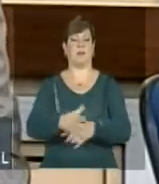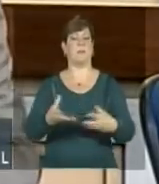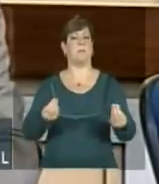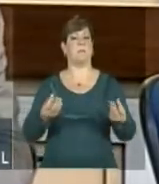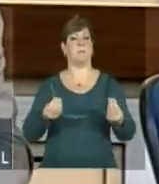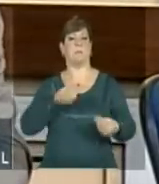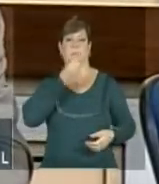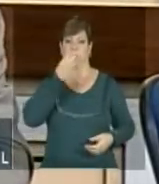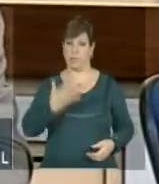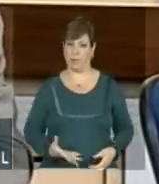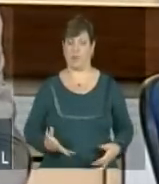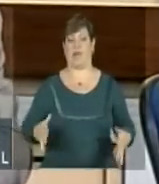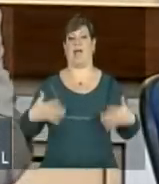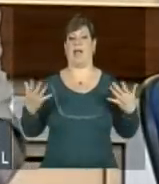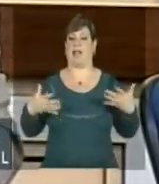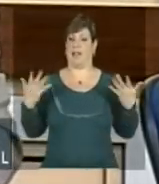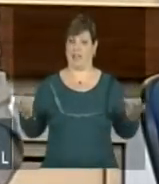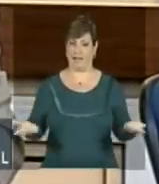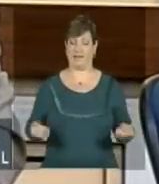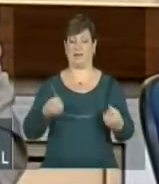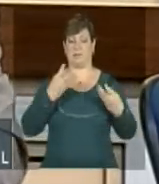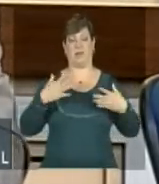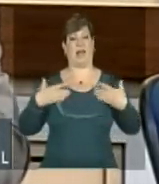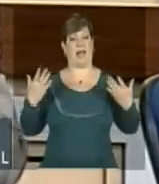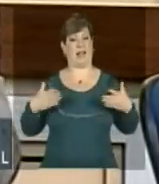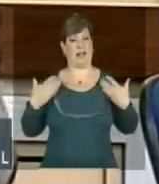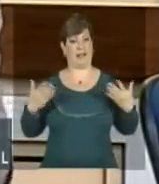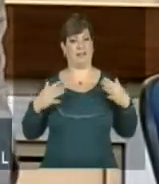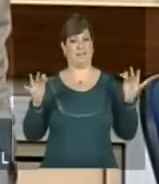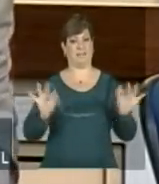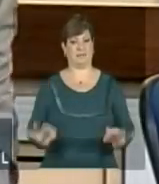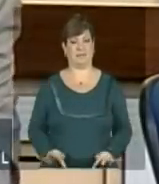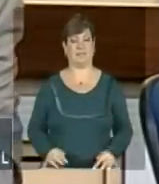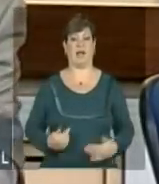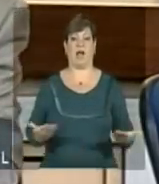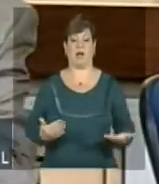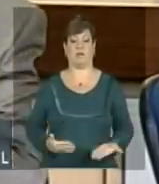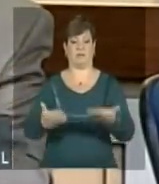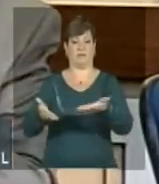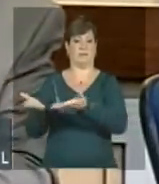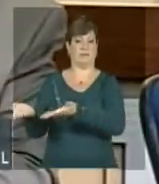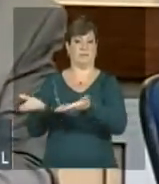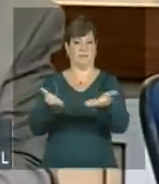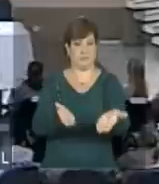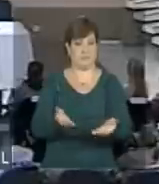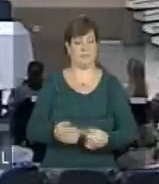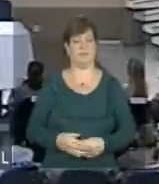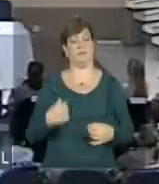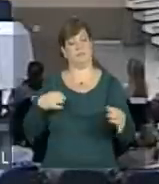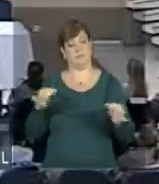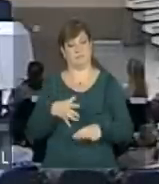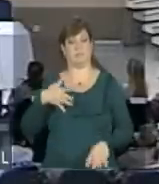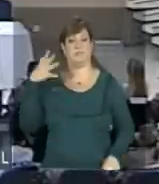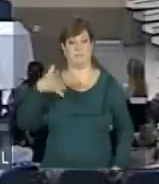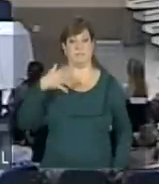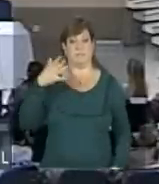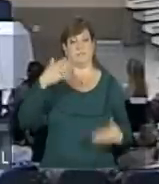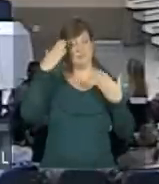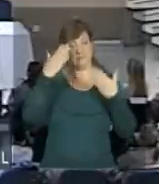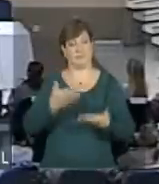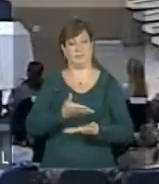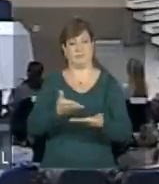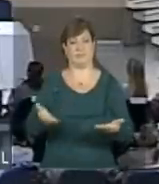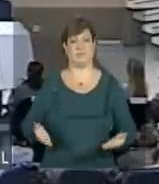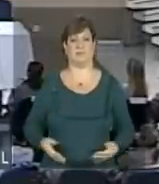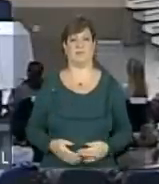bastante animada e passo... Termino assim as minhas palavras com os meus agradecimentos. Eu